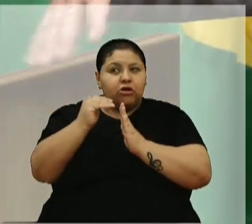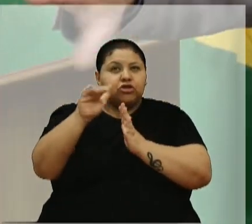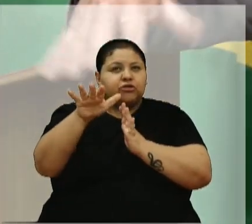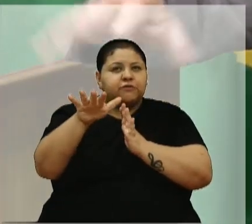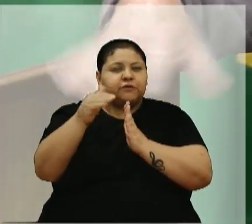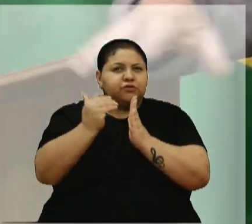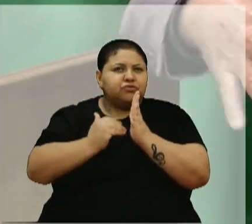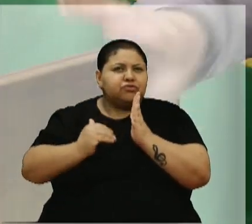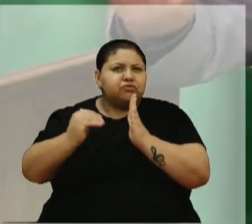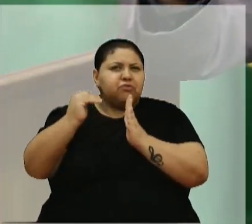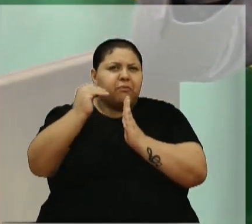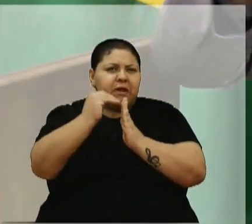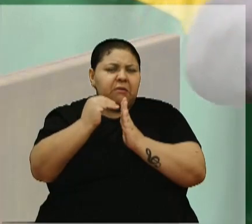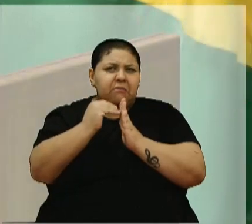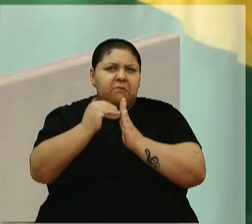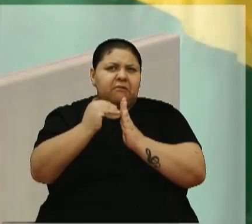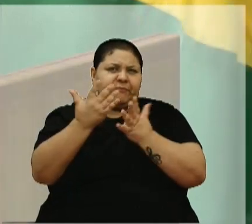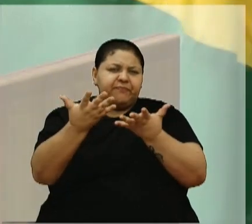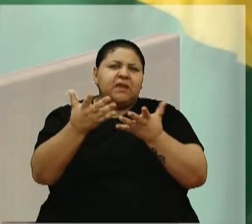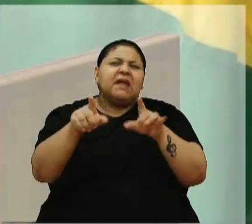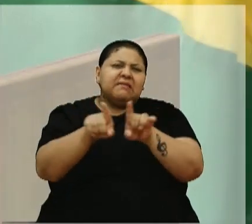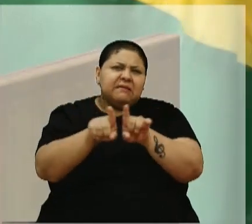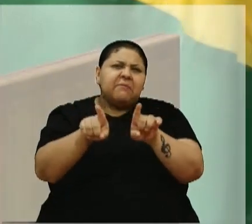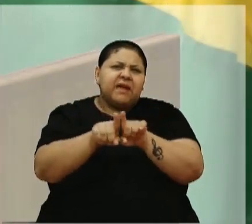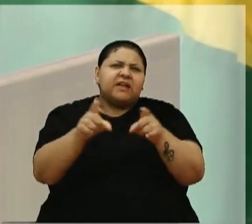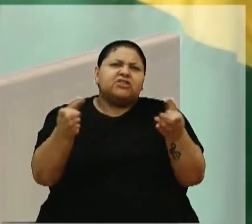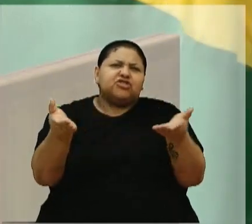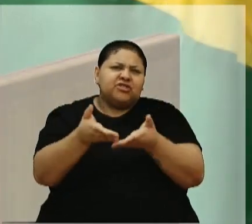tinham vendido a causa, vender a causa.